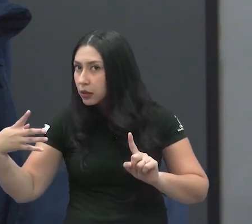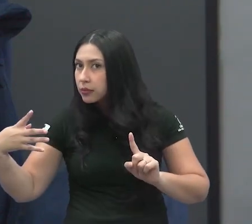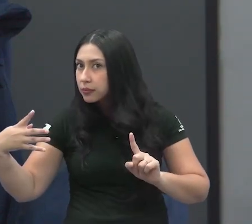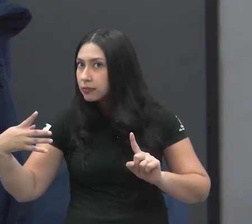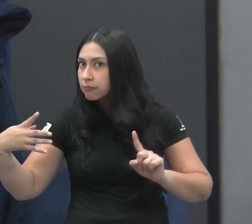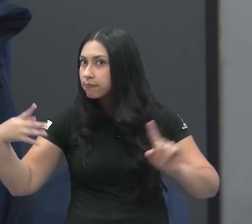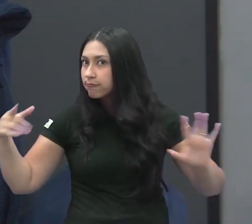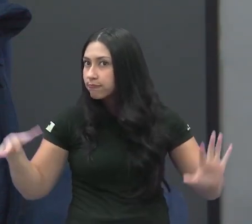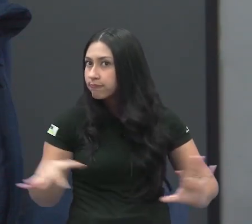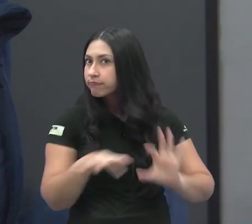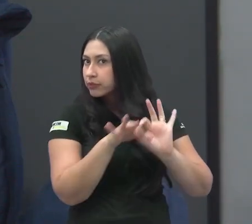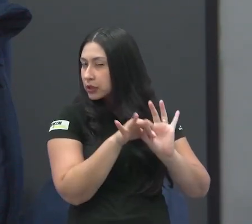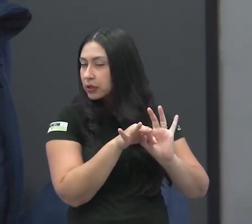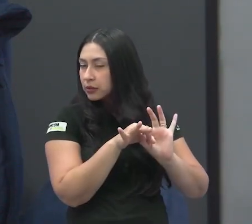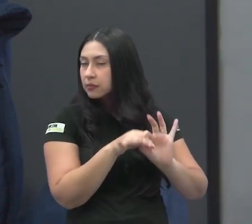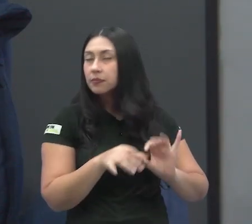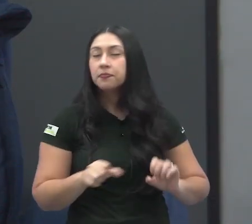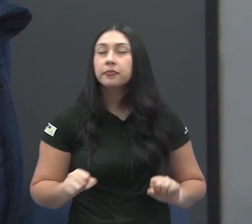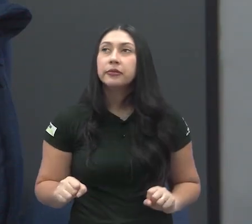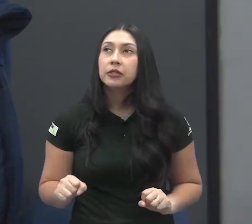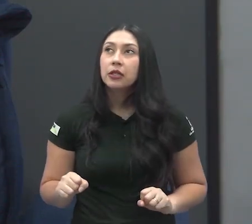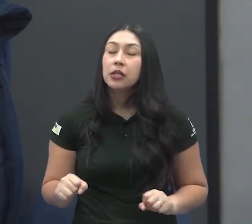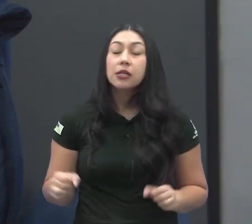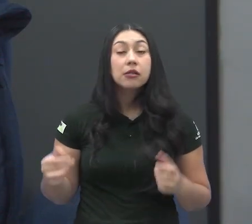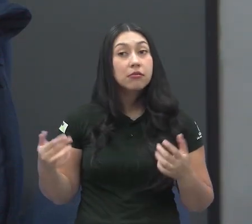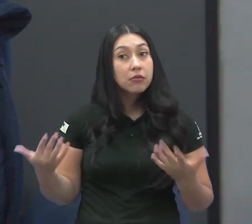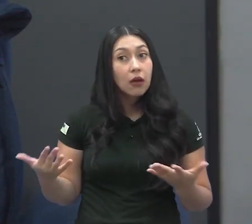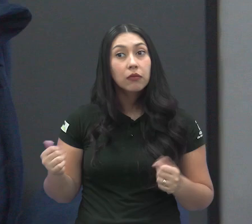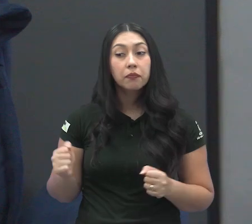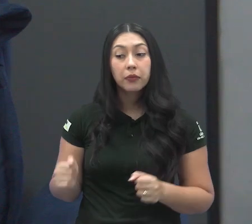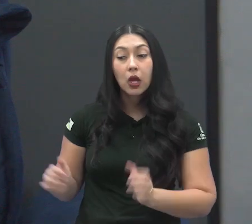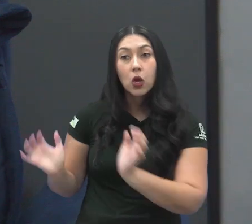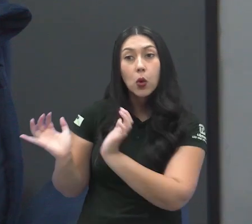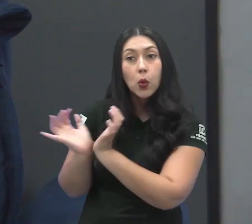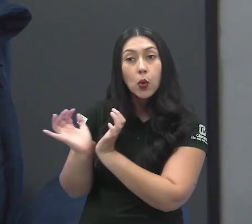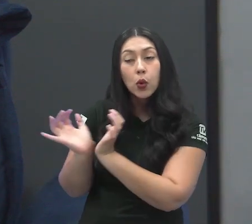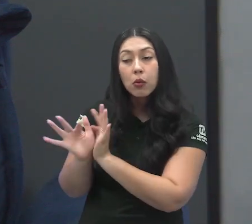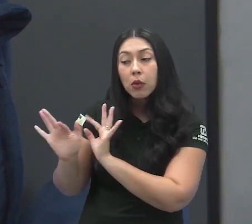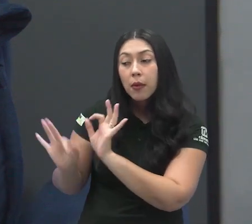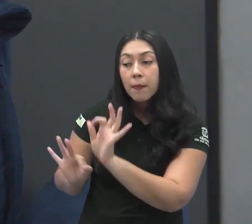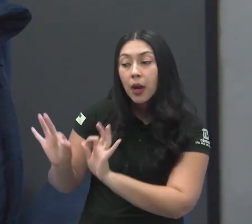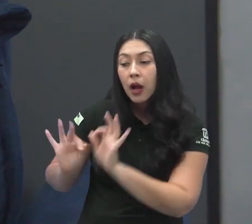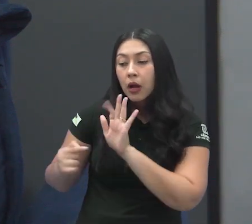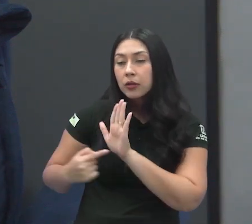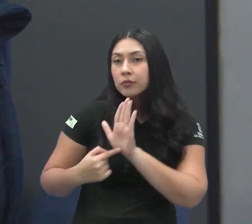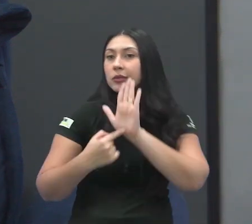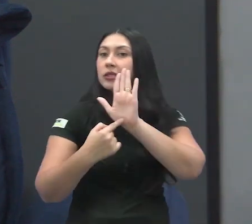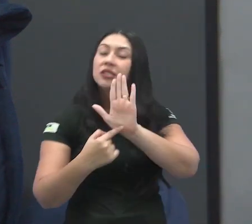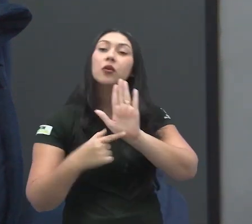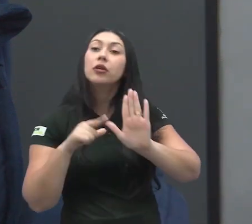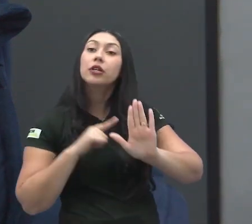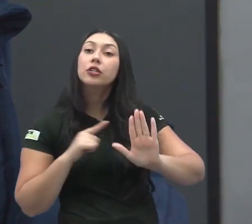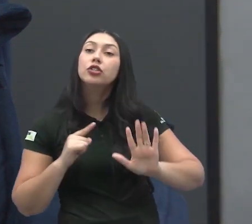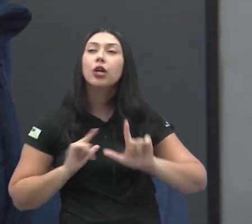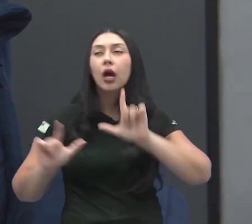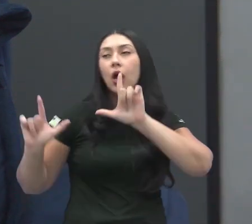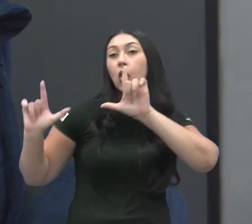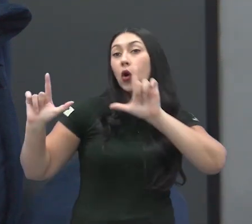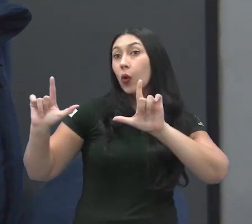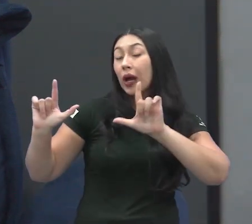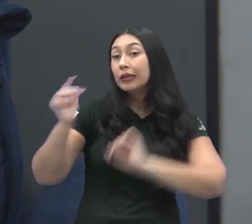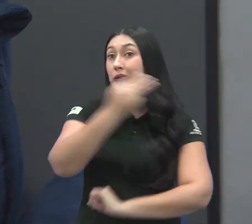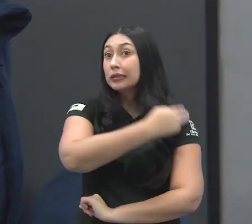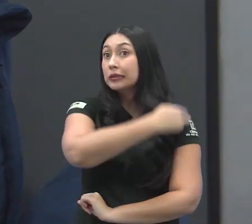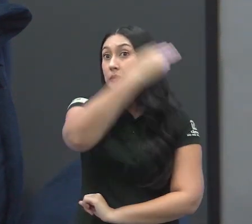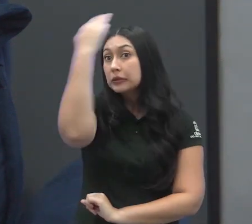Ele faz parte da agenda LGBT. E eles fizeram lá uma exposição onde eles usaram quadros